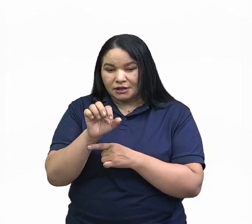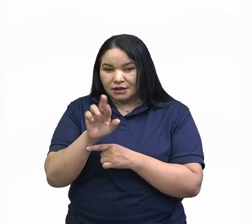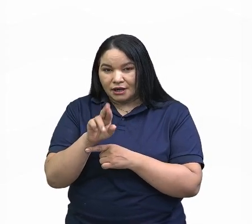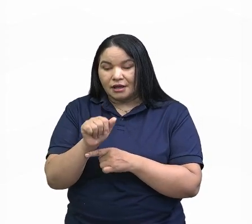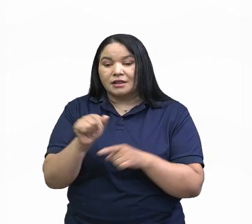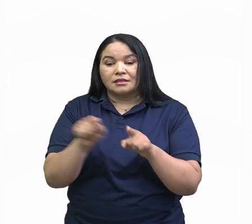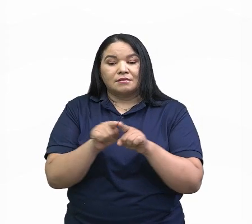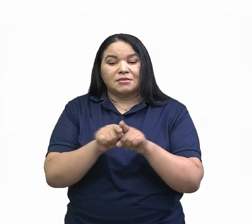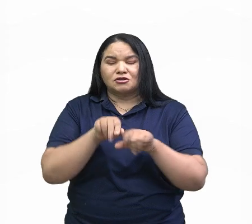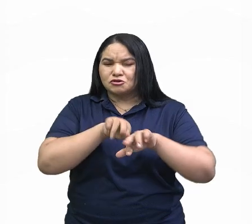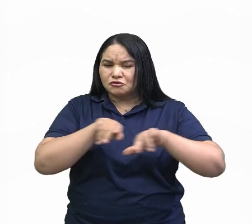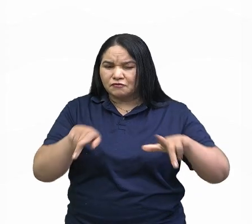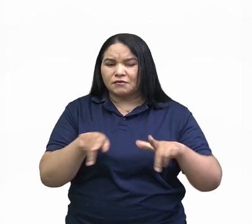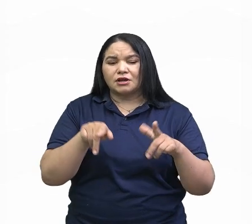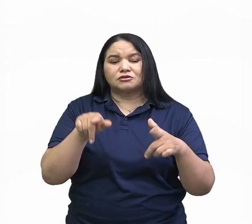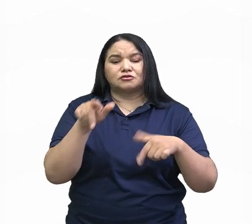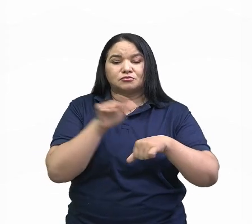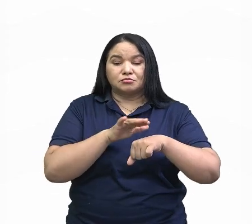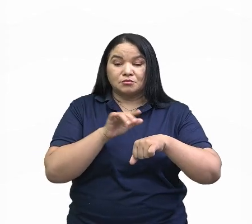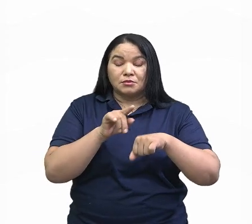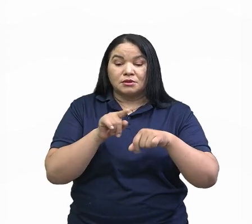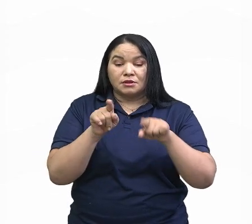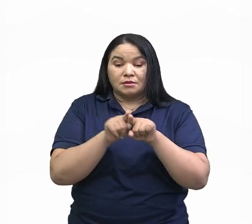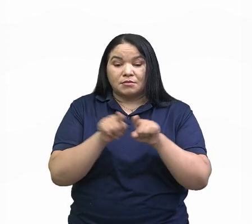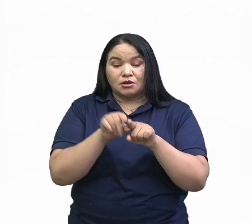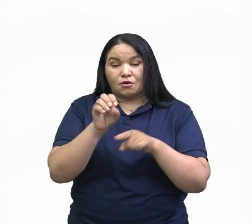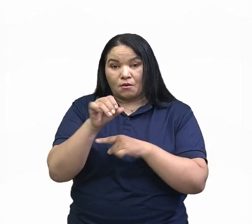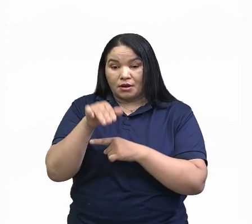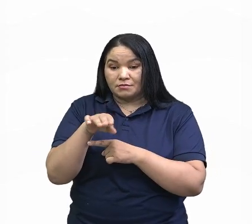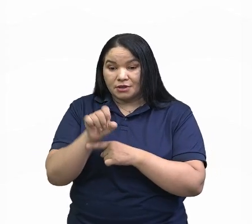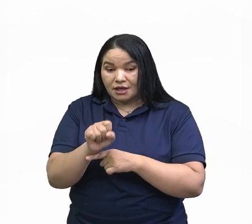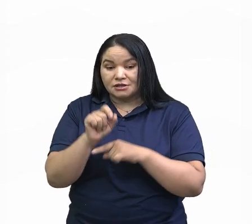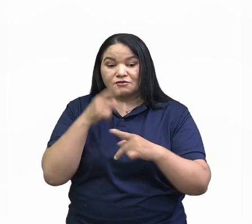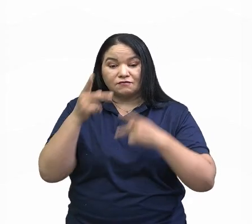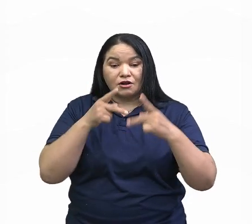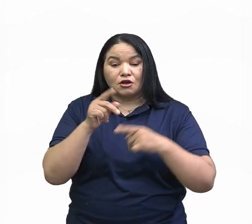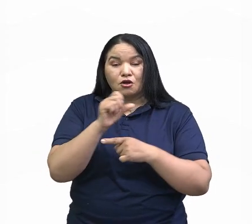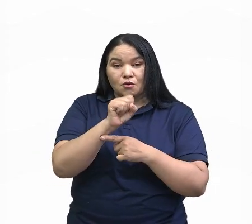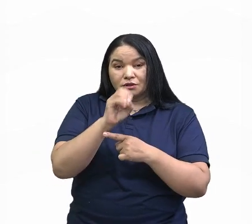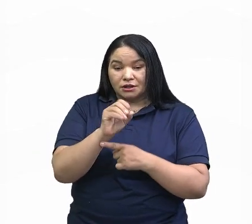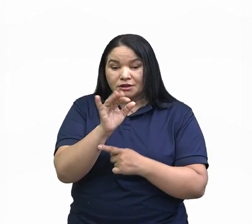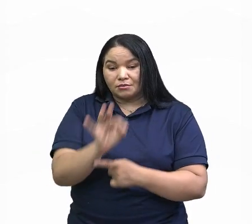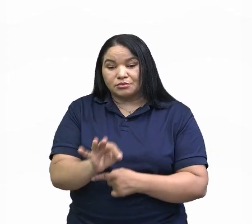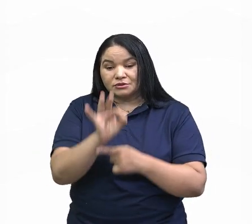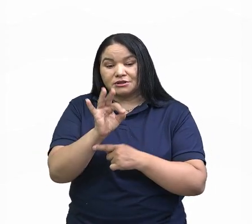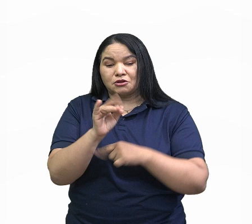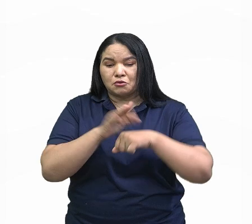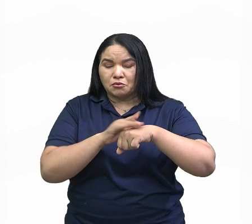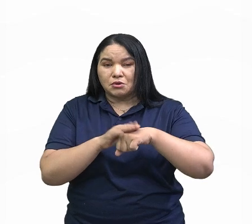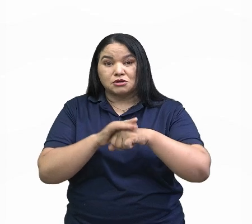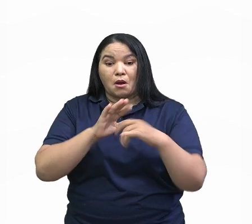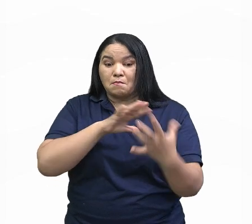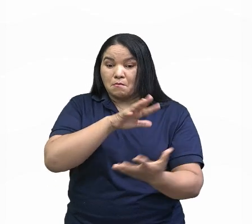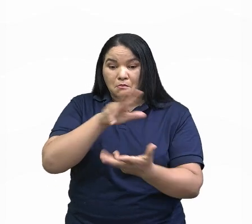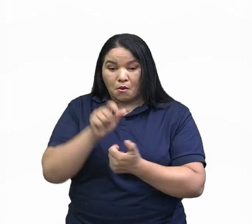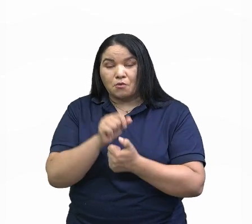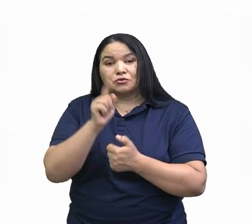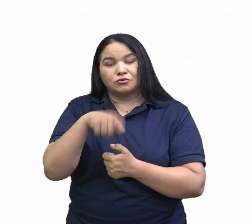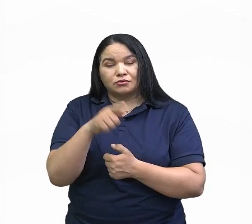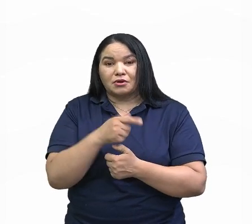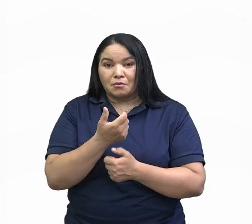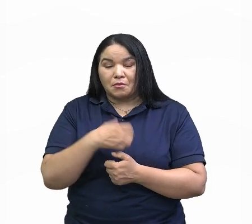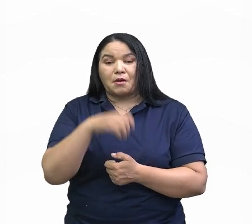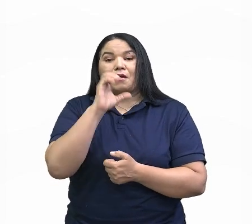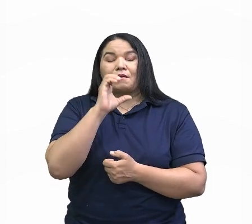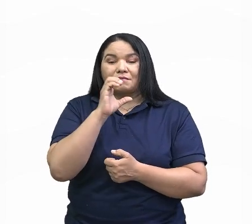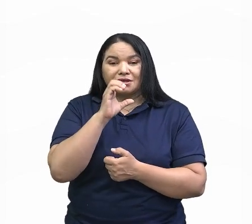estima que aproximadamente 80% das doenças no mundo sejam causadas pela ingestão de água imprópria para